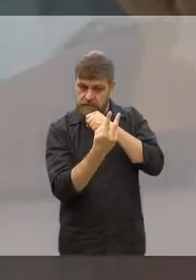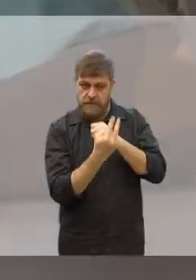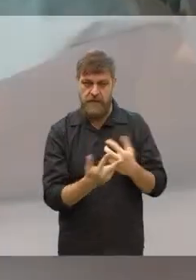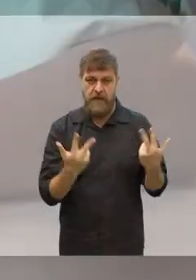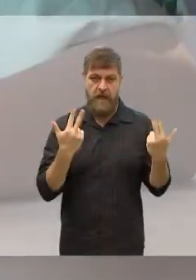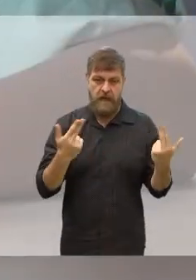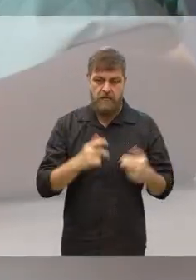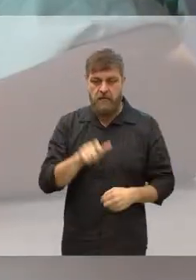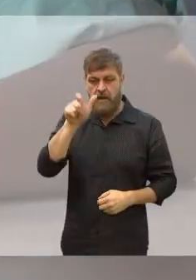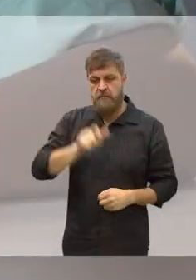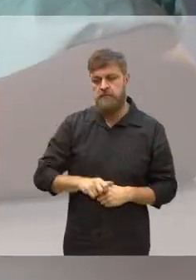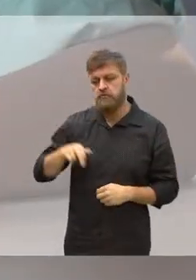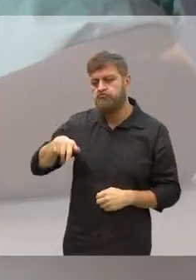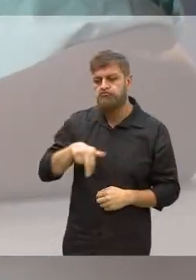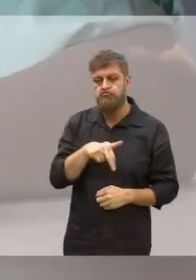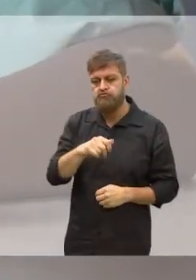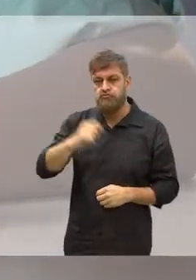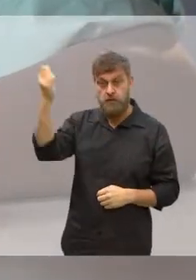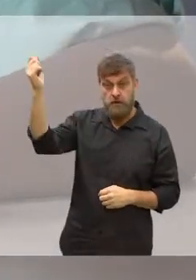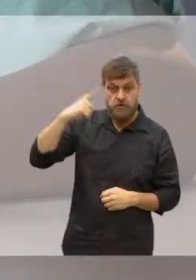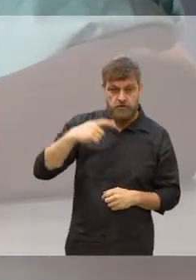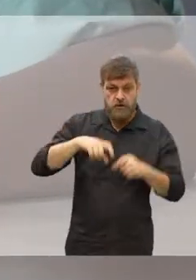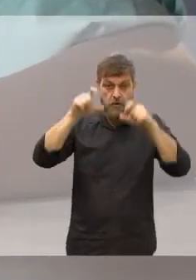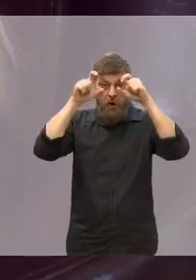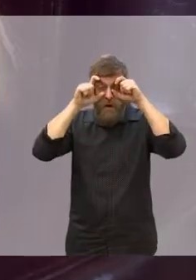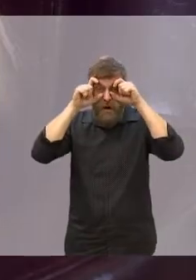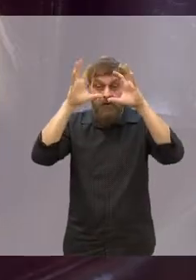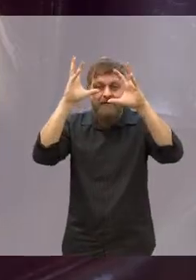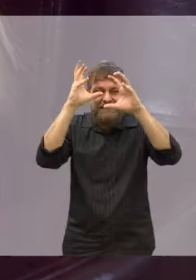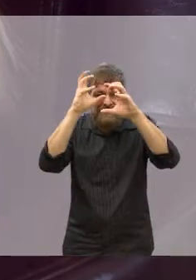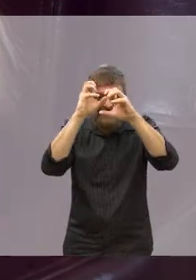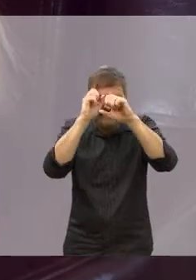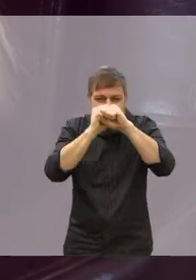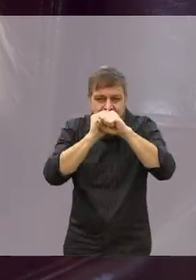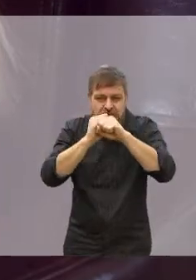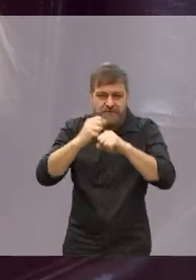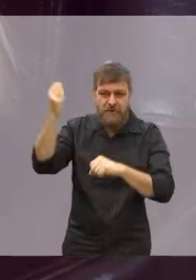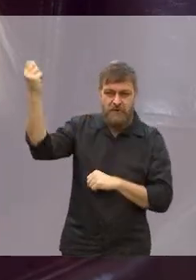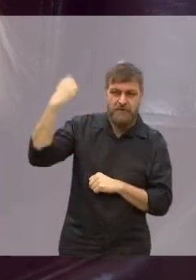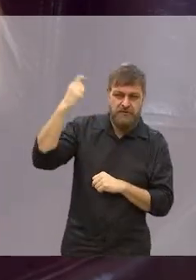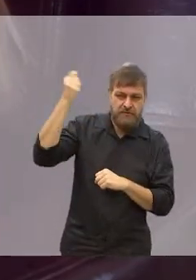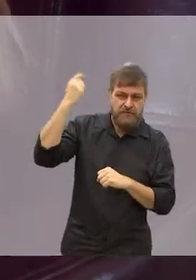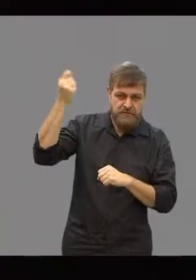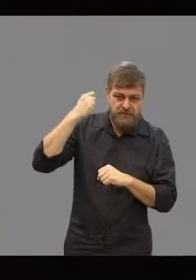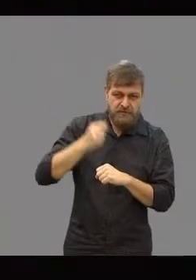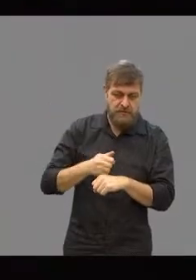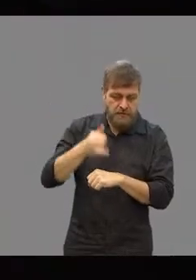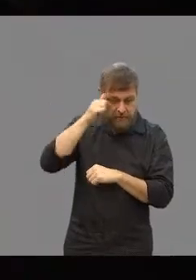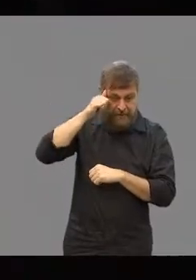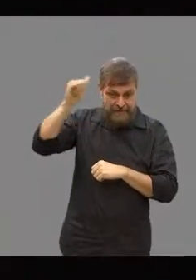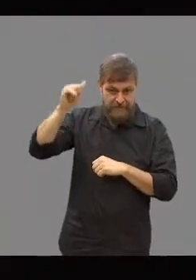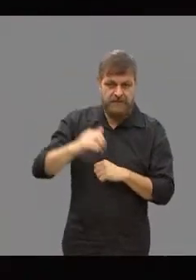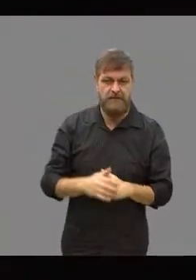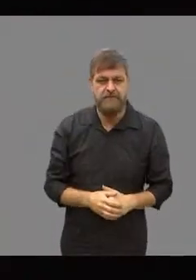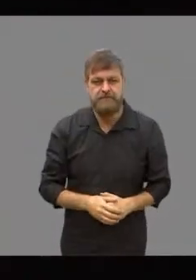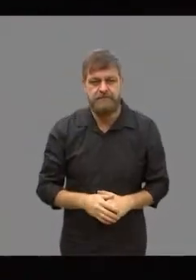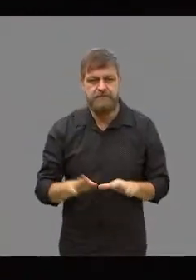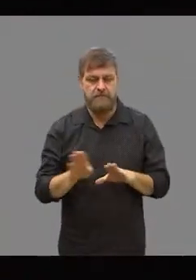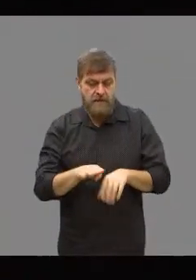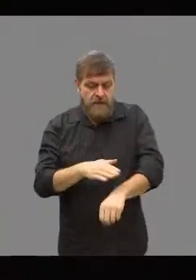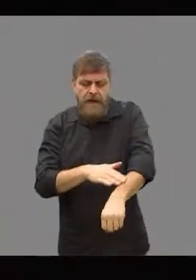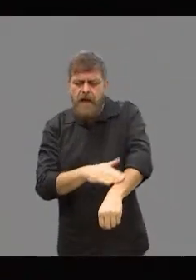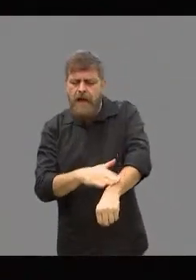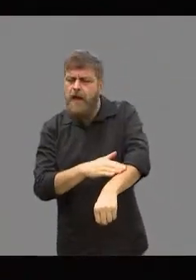quanto quem sai ao sol e usa óculos escuros com proteção contra os raios UVA ou UVB. Mas e a